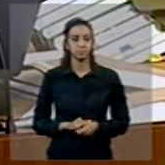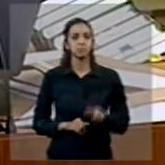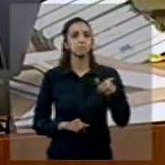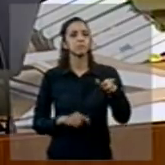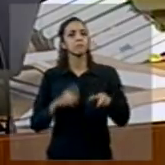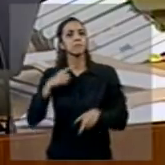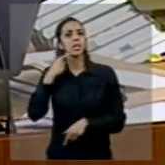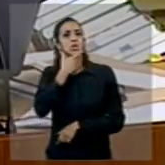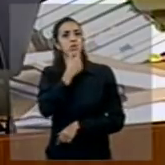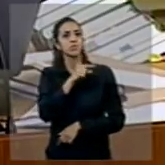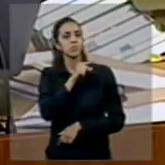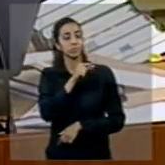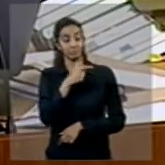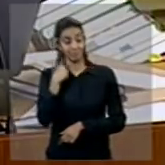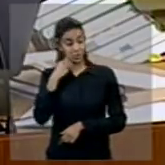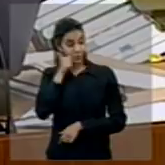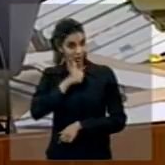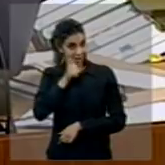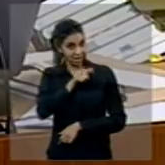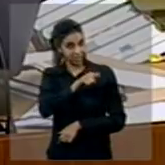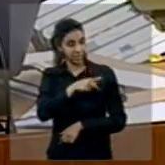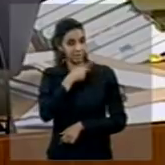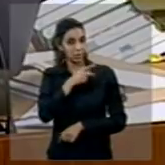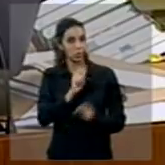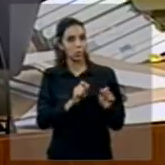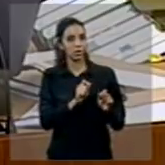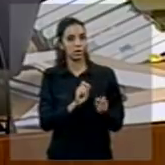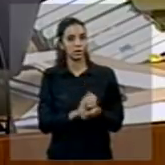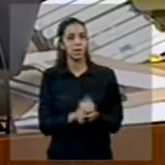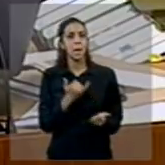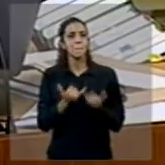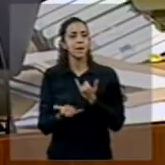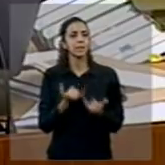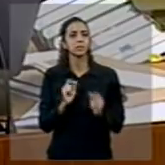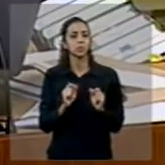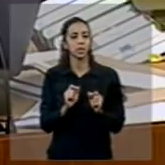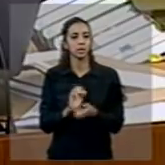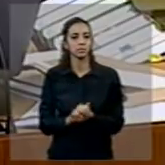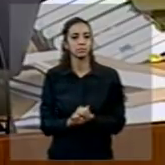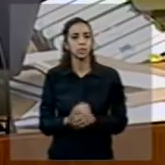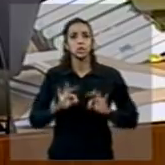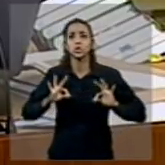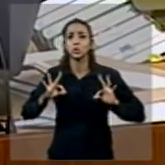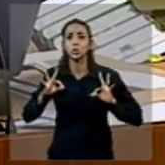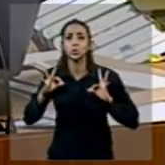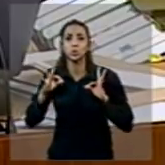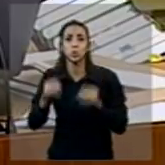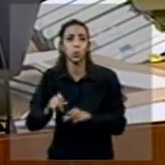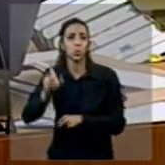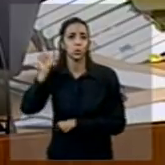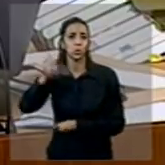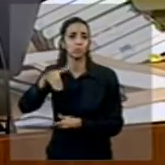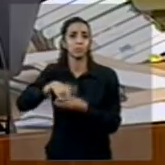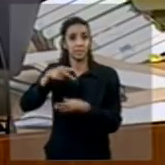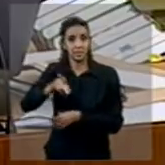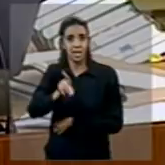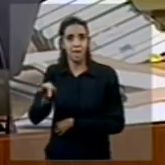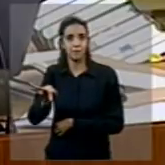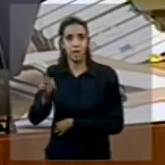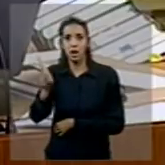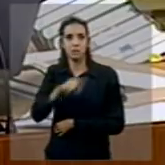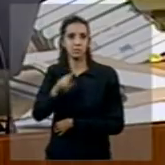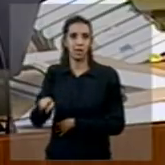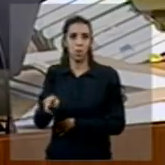com muita pertinência, disse, olha, é como se todos os títulos de eleitor do Distrito Federal tivessem sido